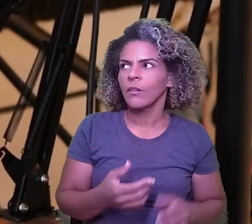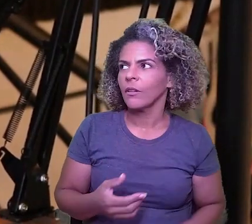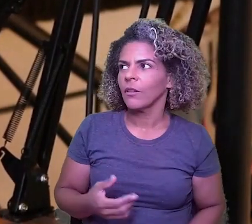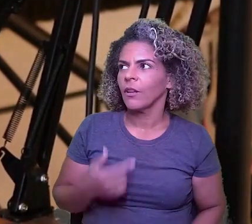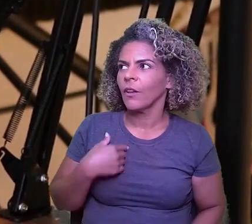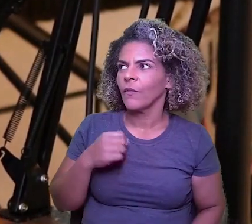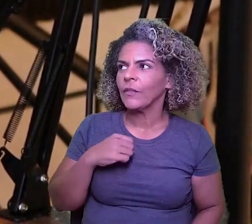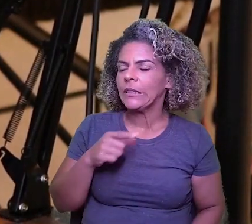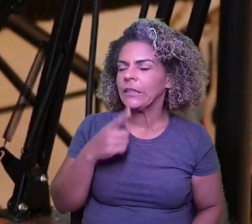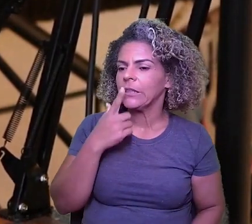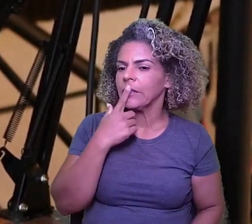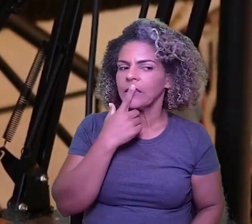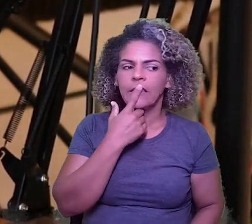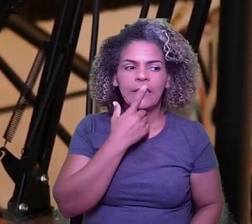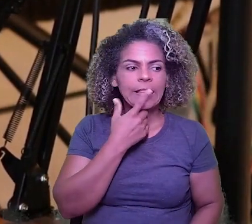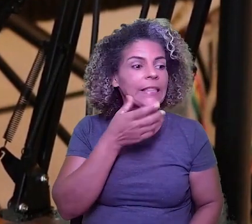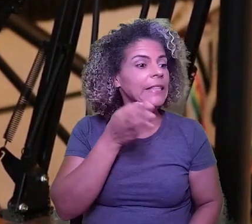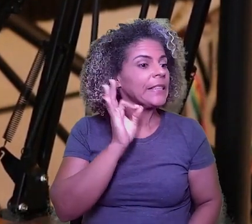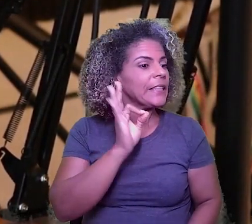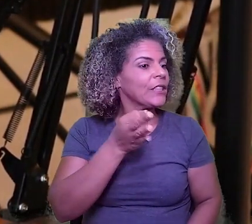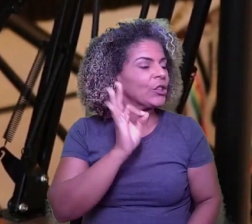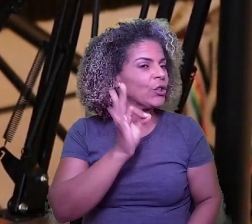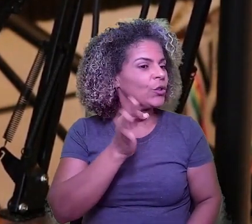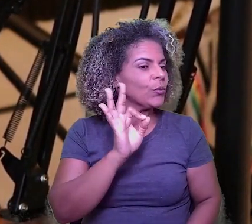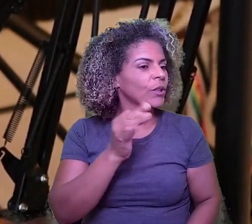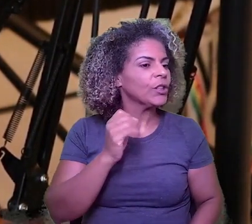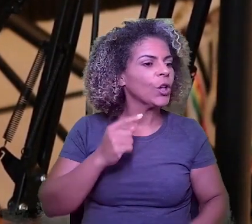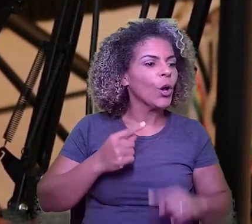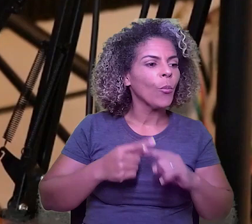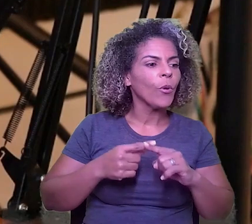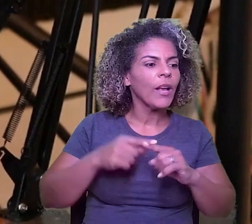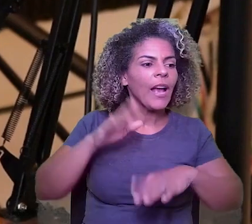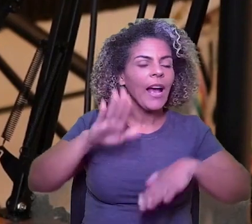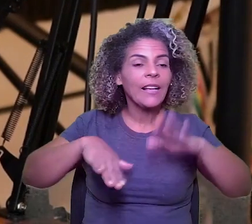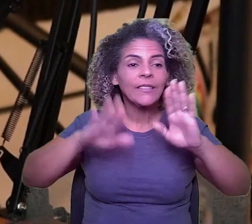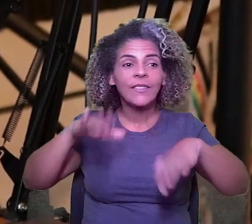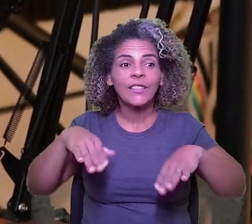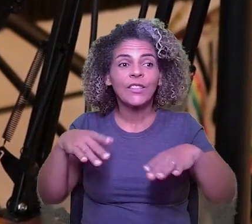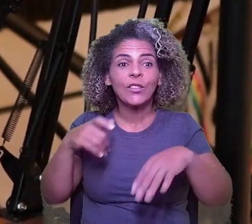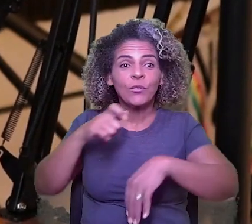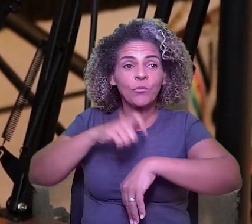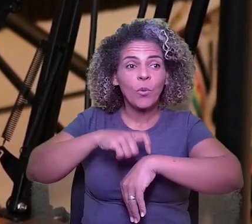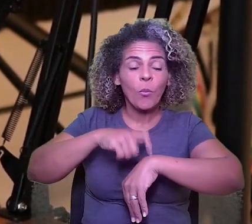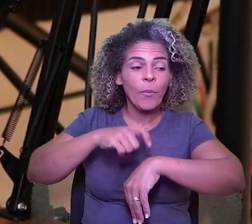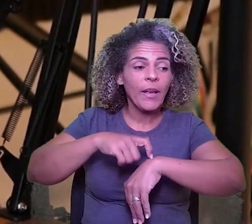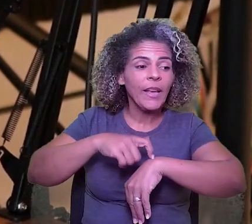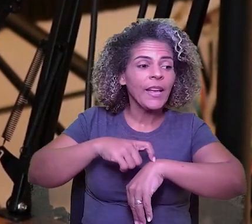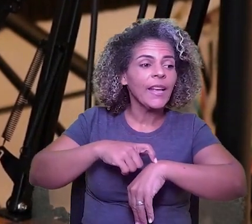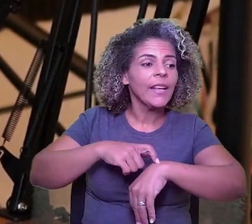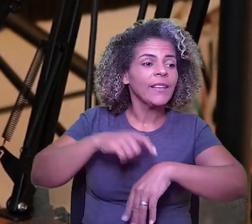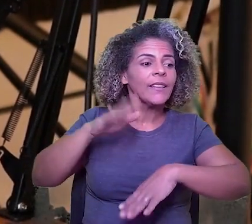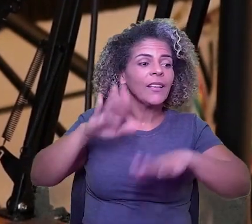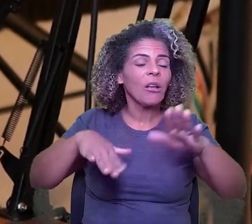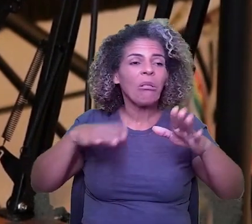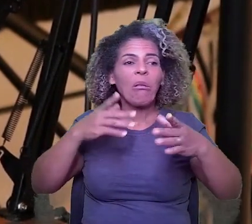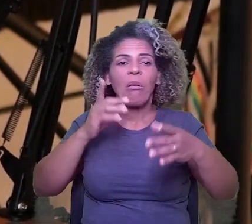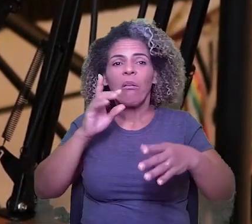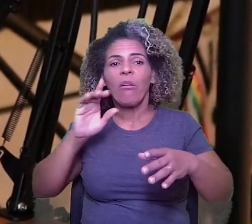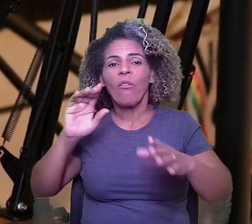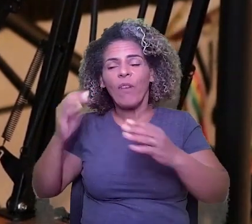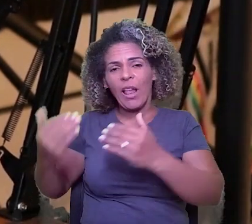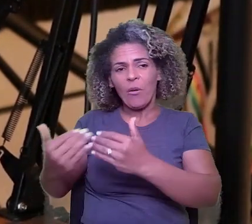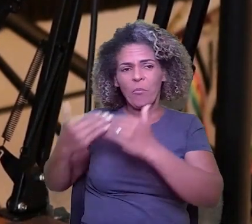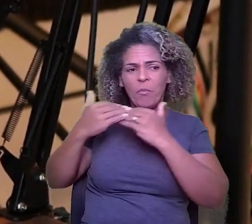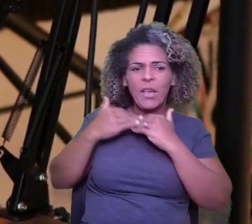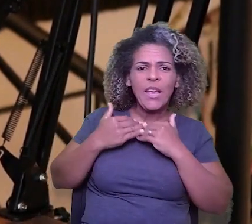nossa. Eu escrevi isso? Eu falei assim, isso mesmo. Porque a linha é muito tênue. Você pode chegar na minha rede social e falar assim, ah, Contarato, eu não gosto, acho, estou decepcionado